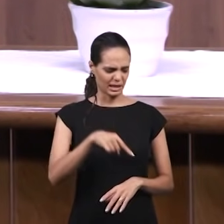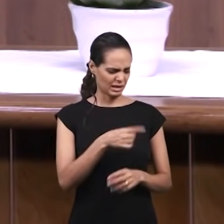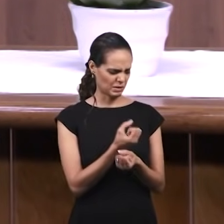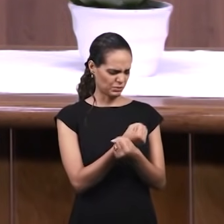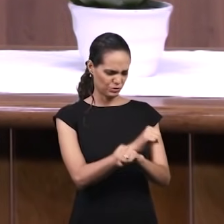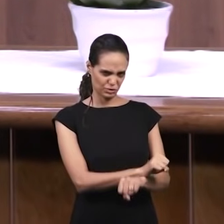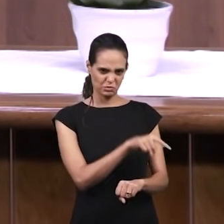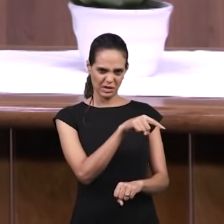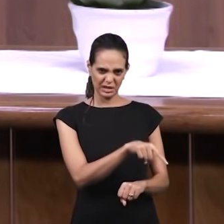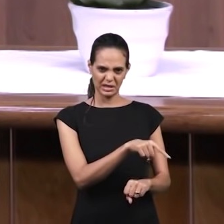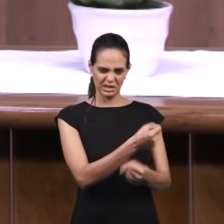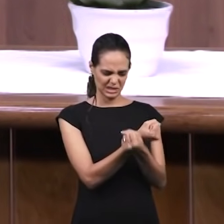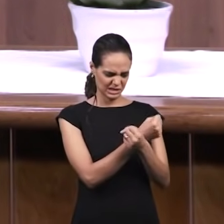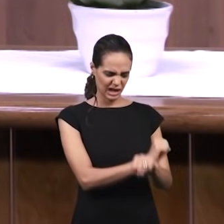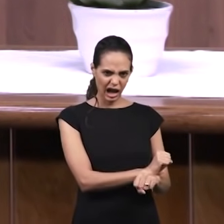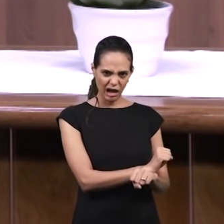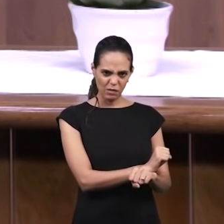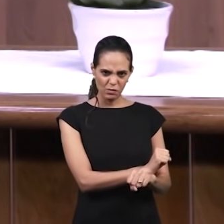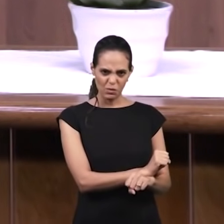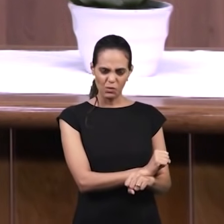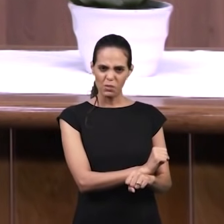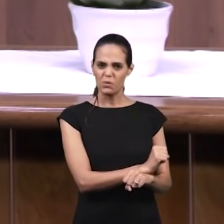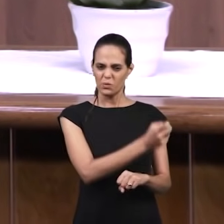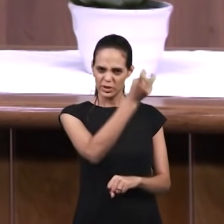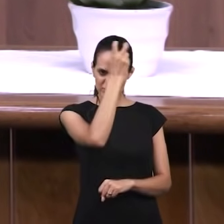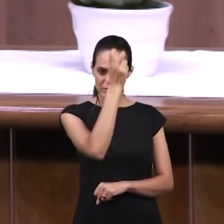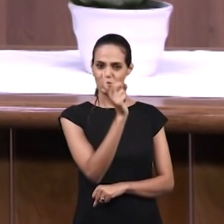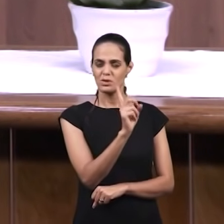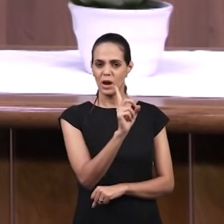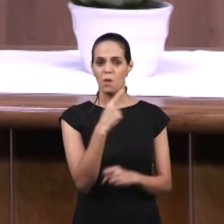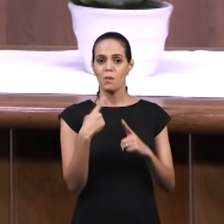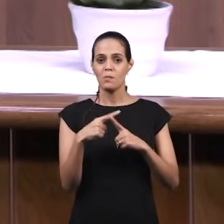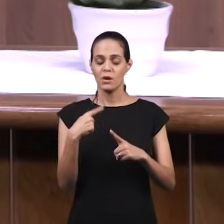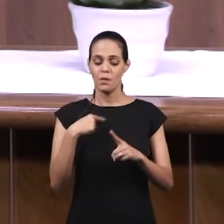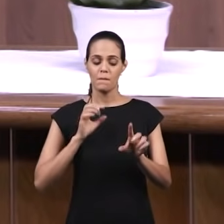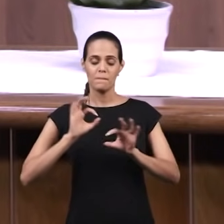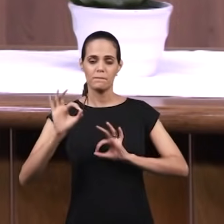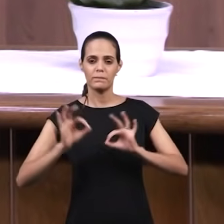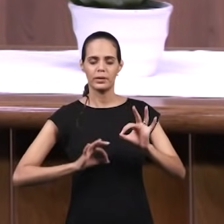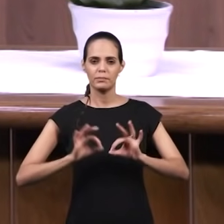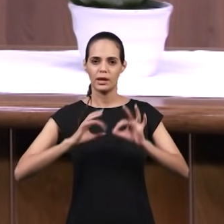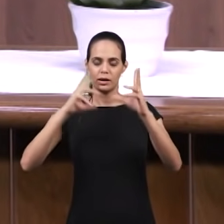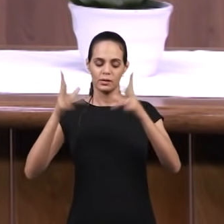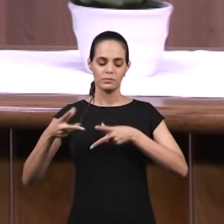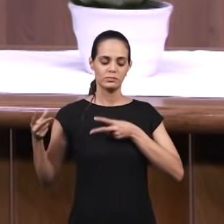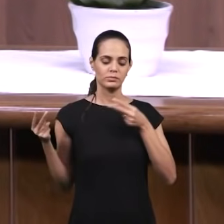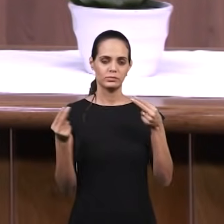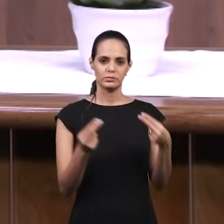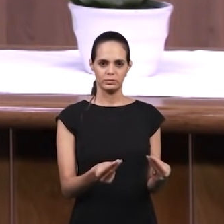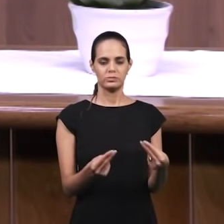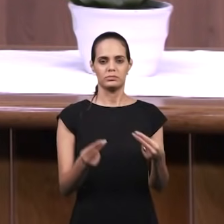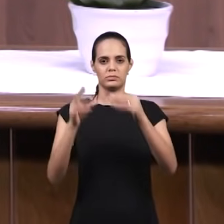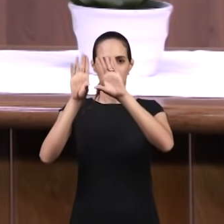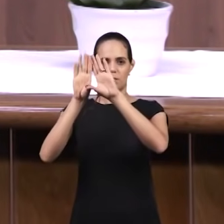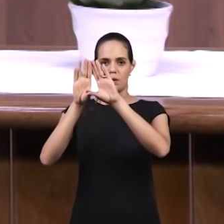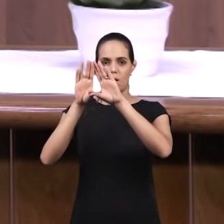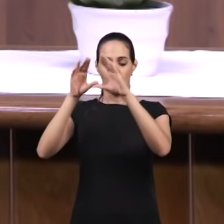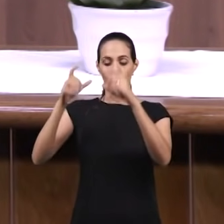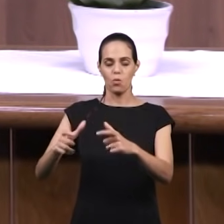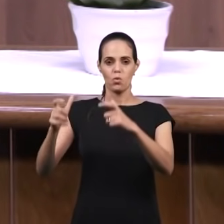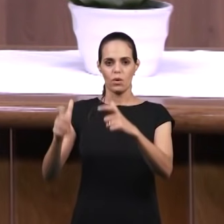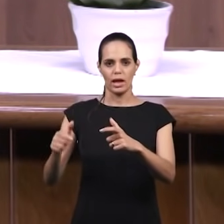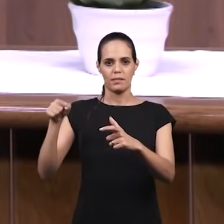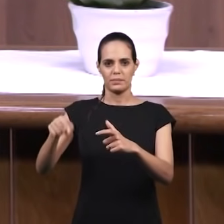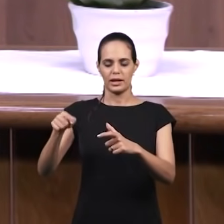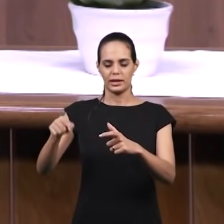escravo nessa terra, porque eu já preparei para eles uma herança, um lugar para eles habitarem.